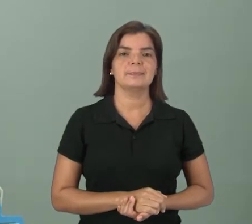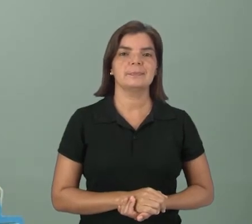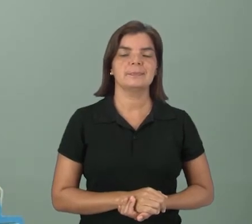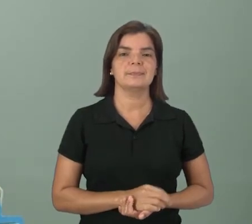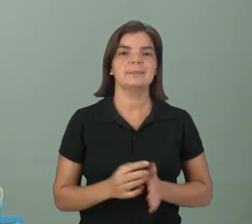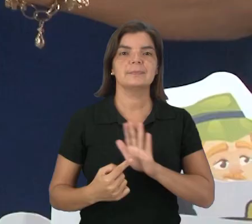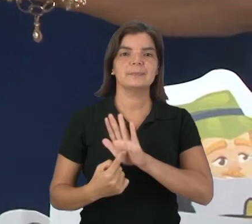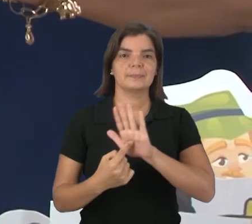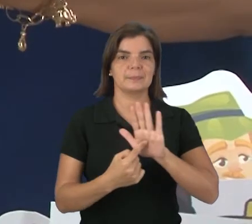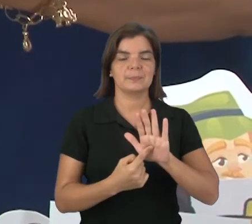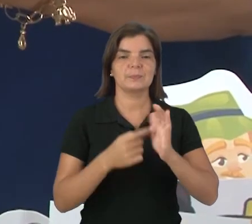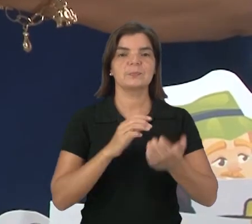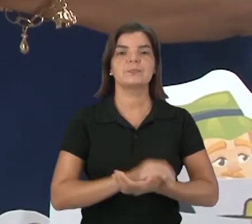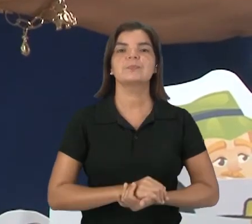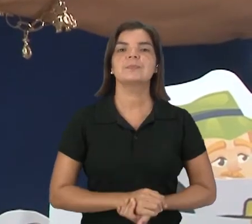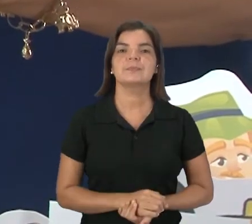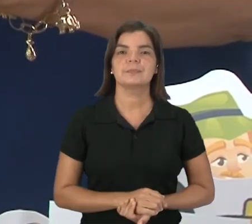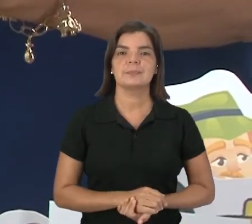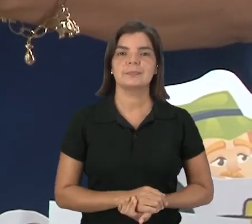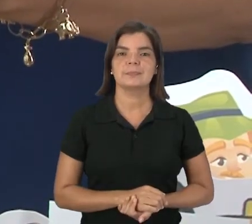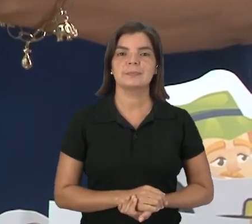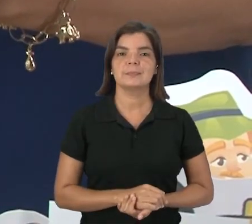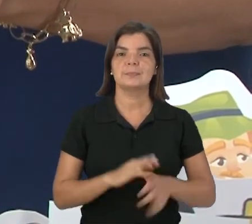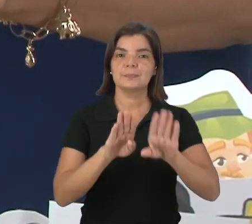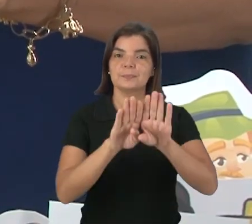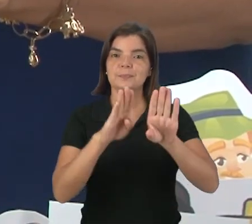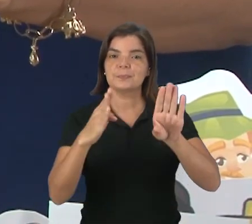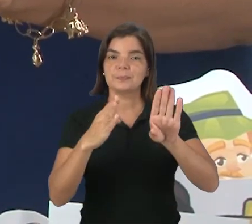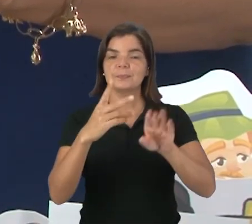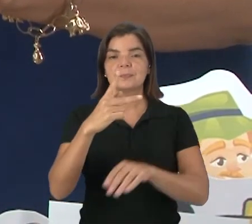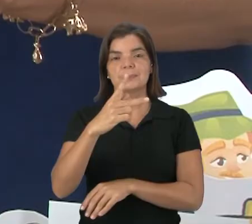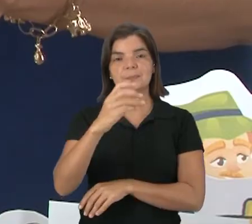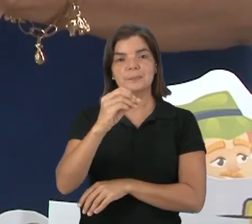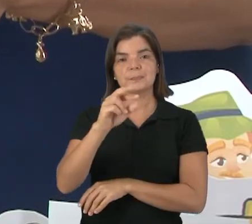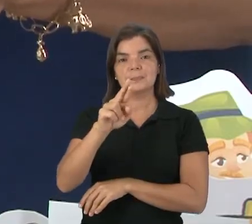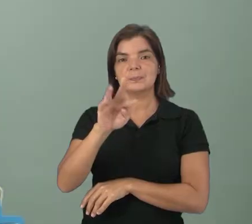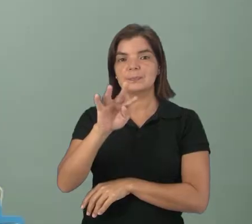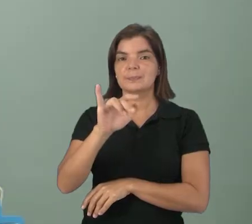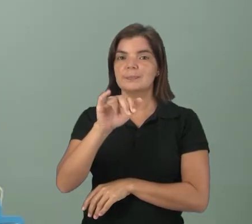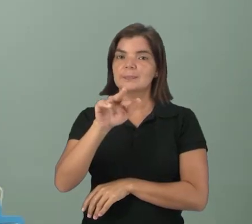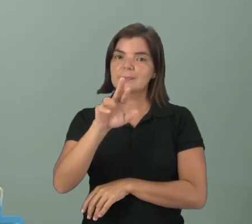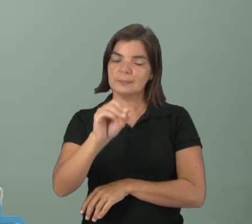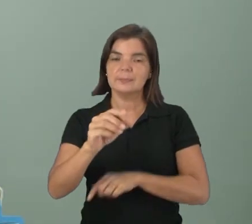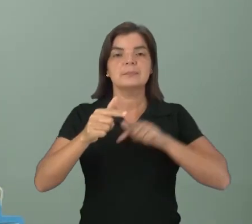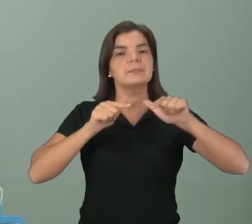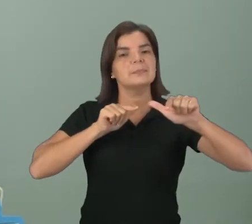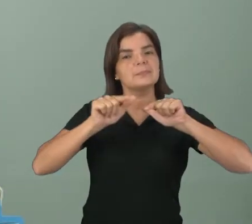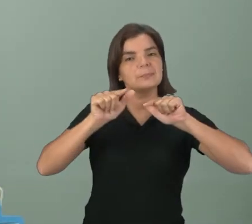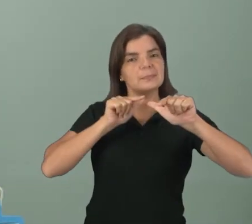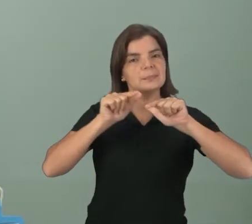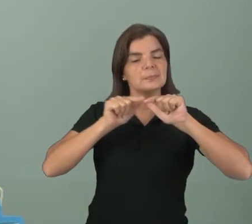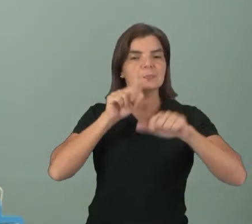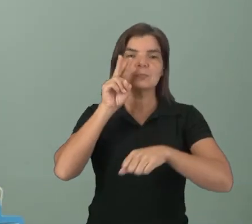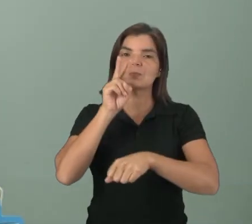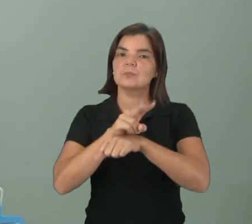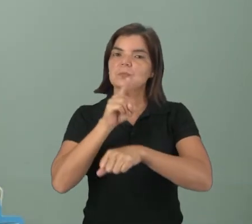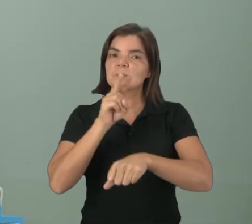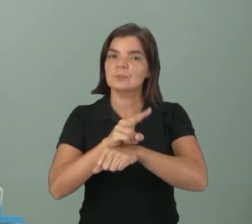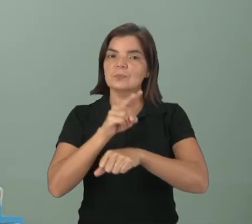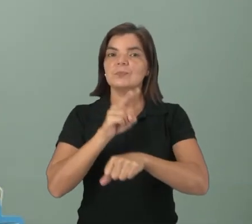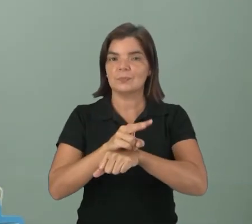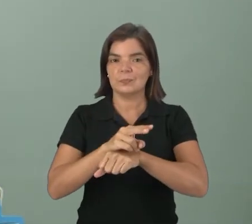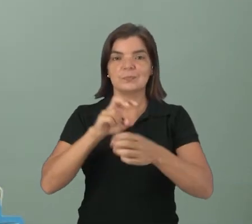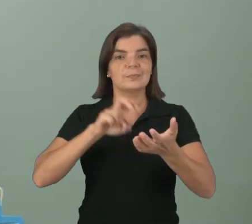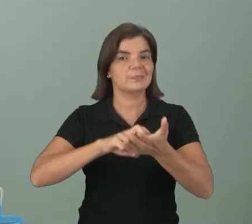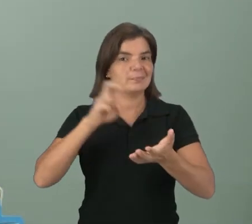esse aqui ó é o porteiro porteiro geralmente trabalha né durante